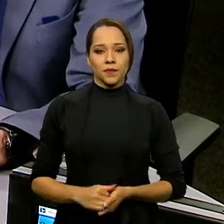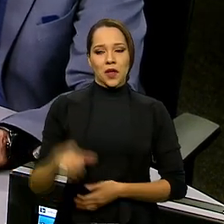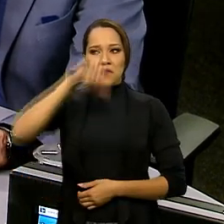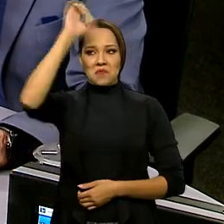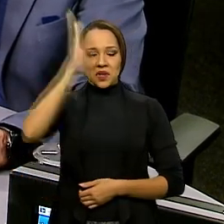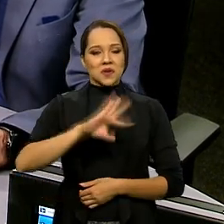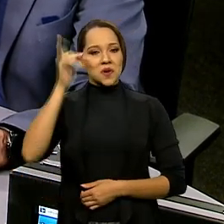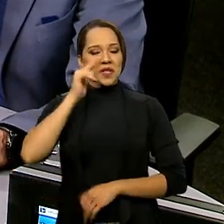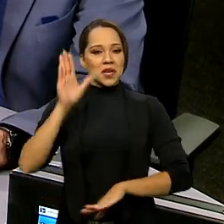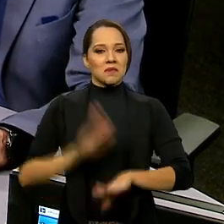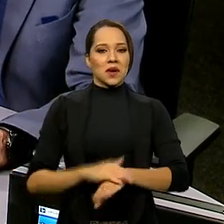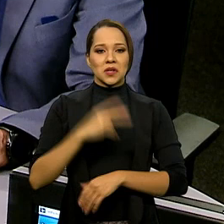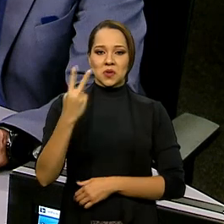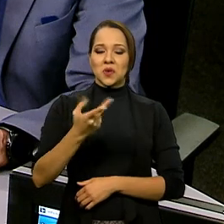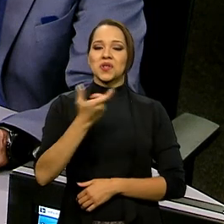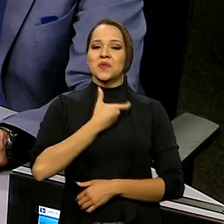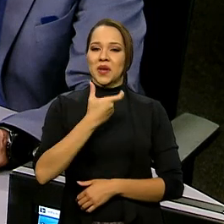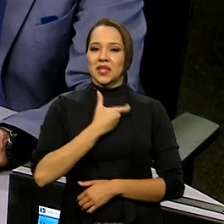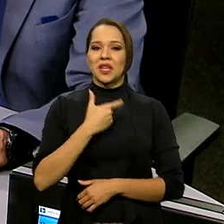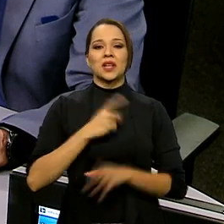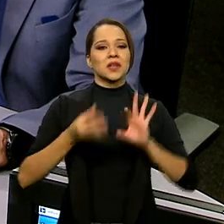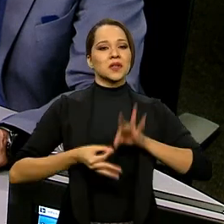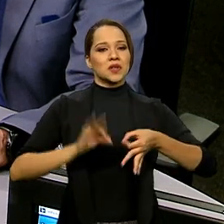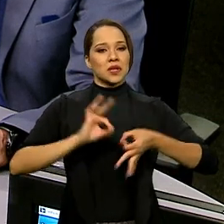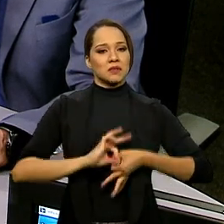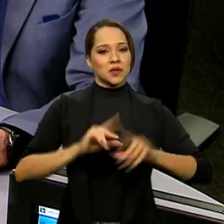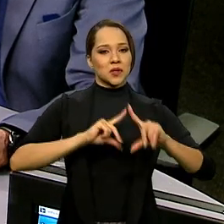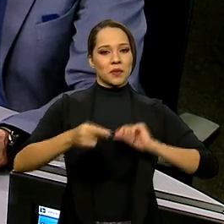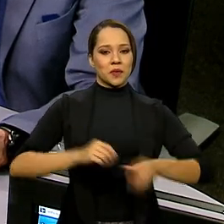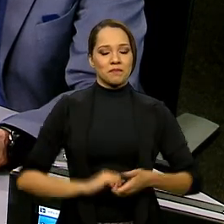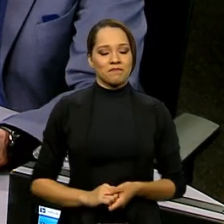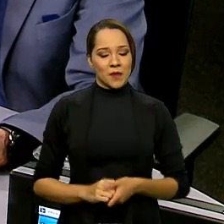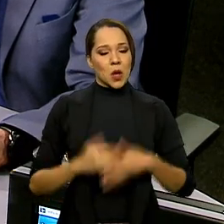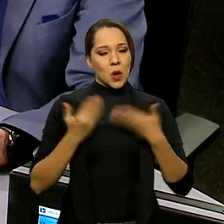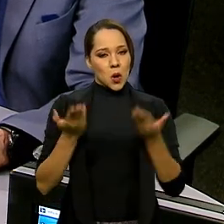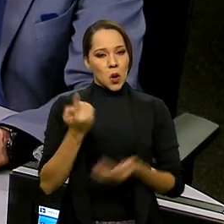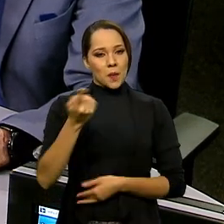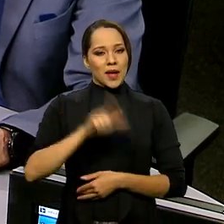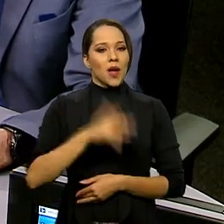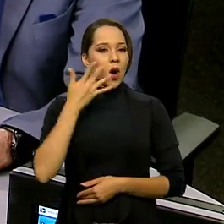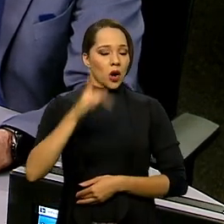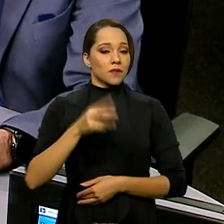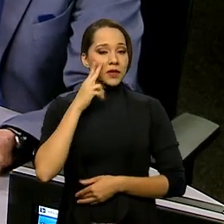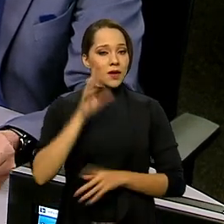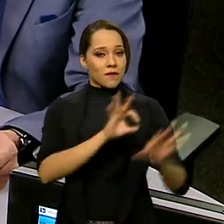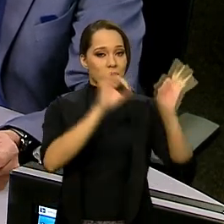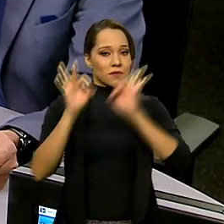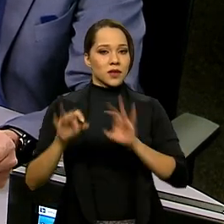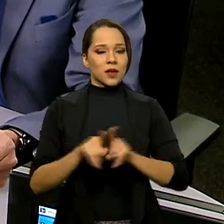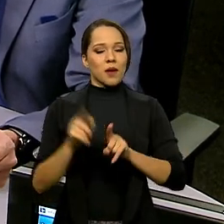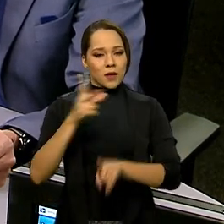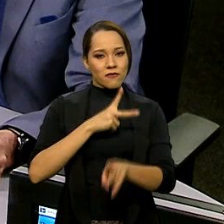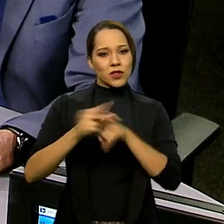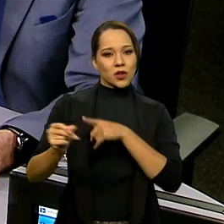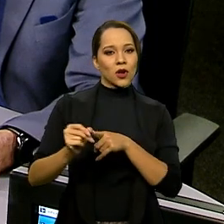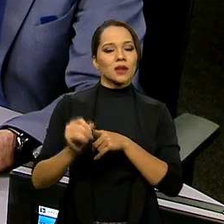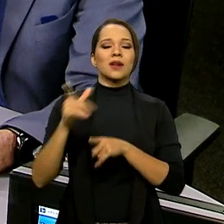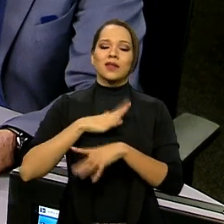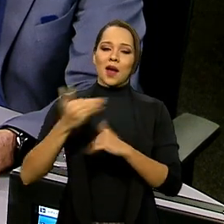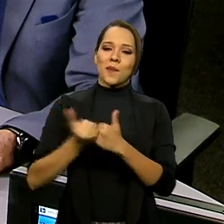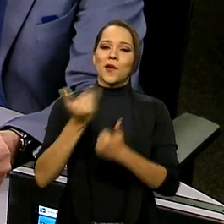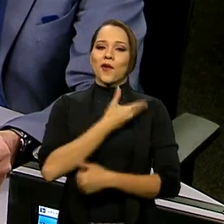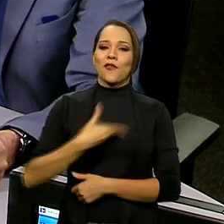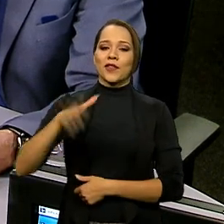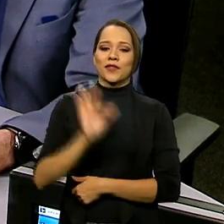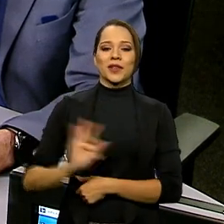Brasil conquista mais duas medalhas nas Olimpíadas de Tóquio. Uma delas de ouro. E você vai ouvir daqui a pouco que vitórias contam com o apoio do